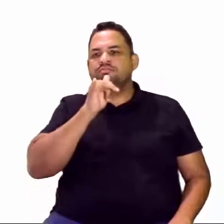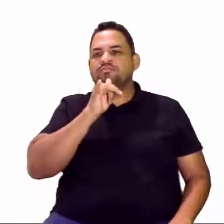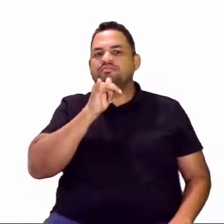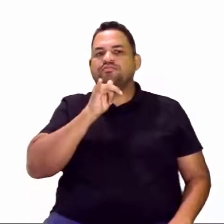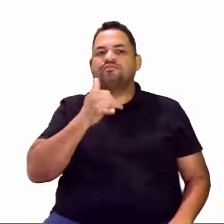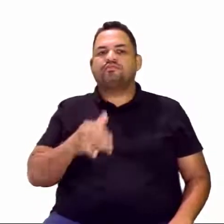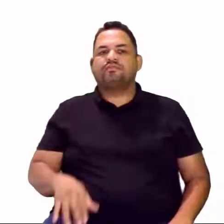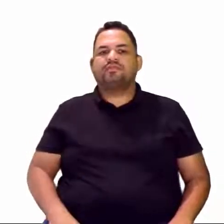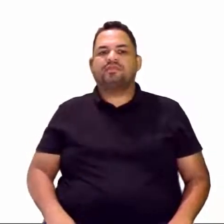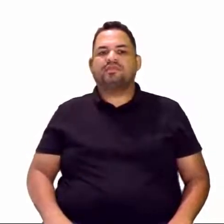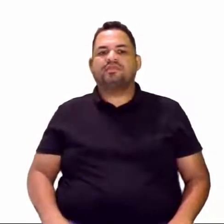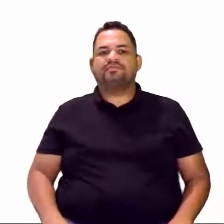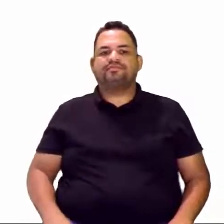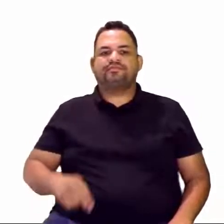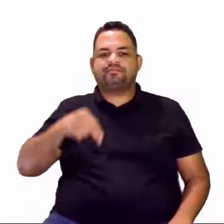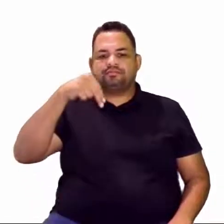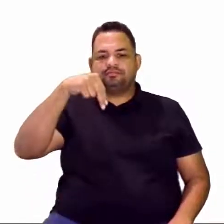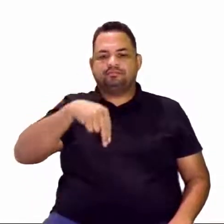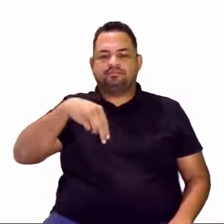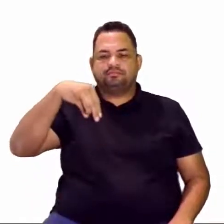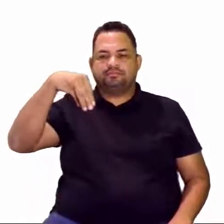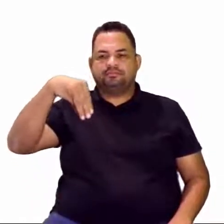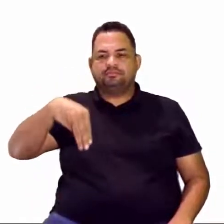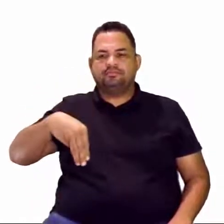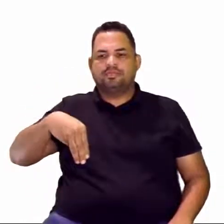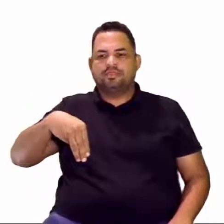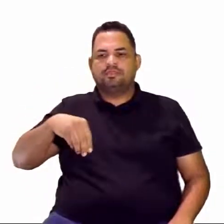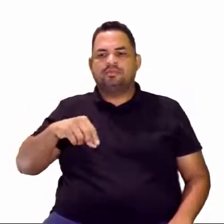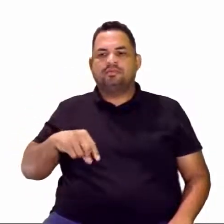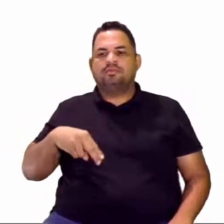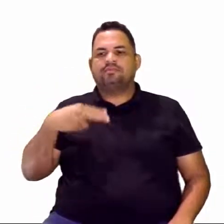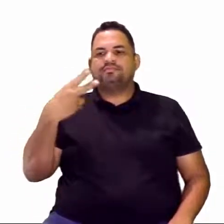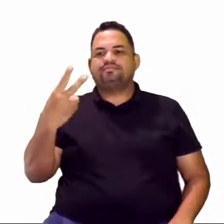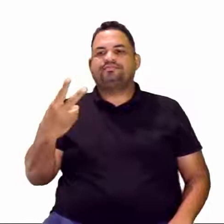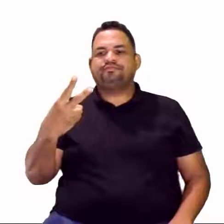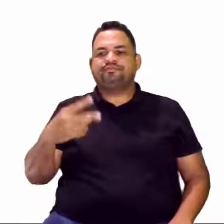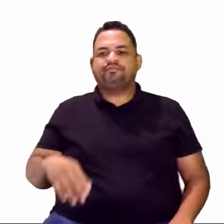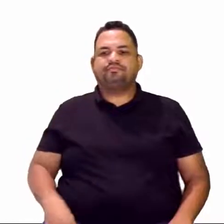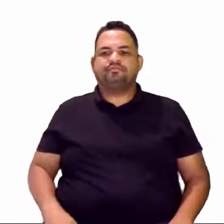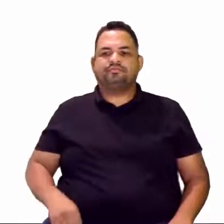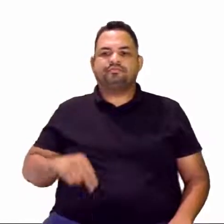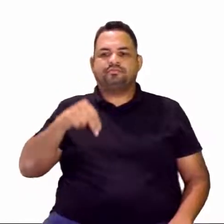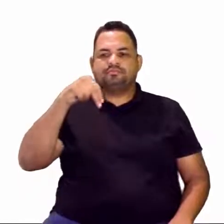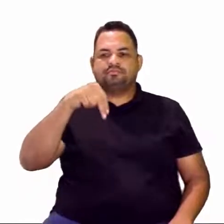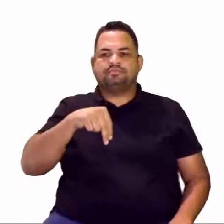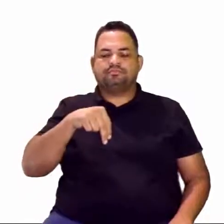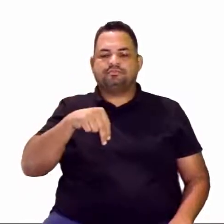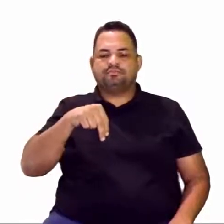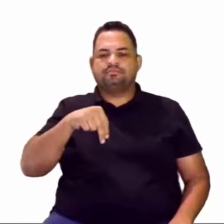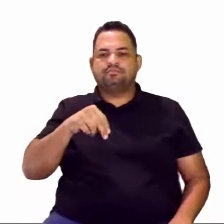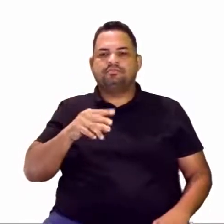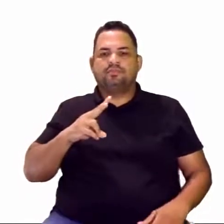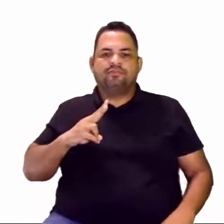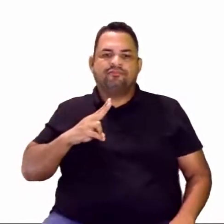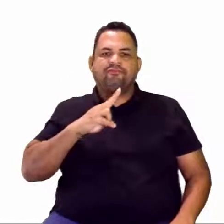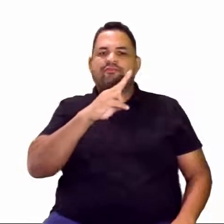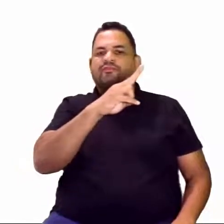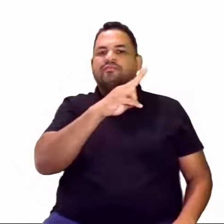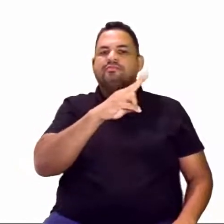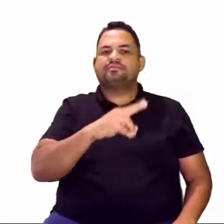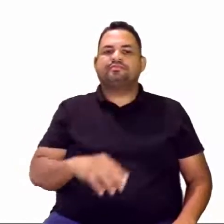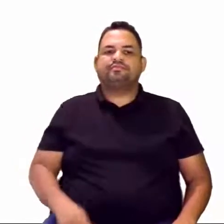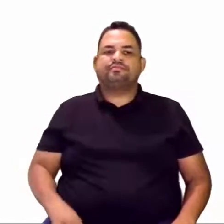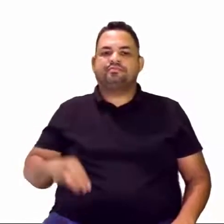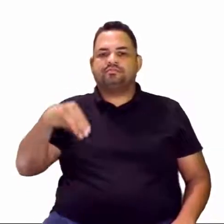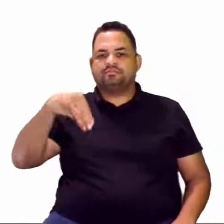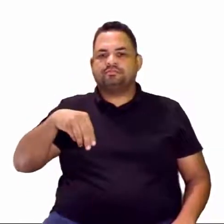exemplo, Newton por metro quadrado. Newton é uma unidade de força